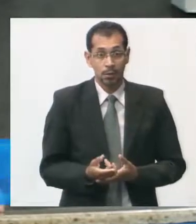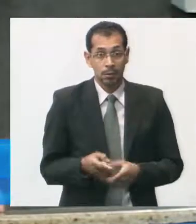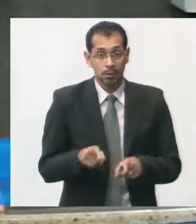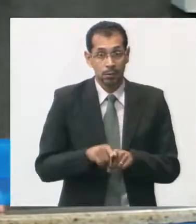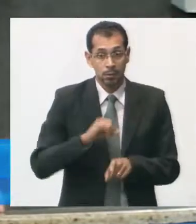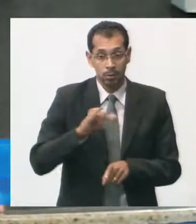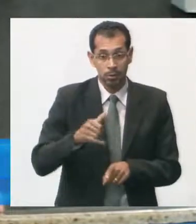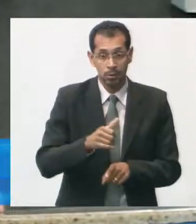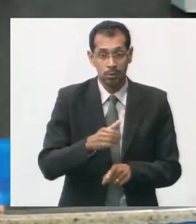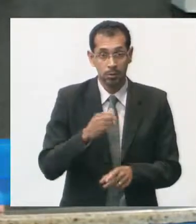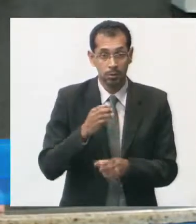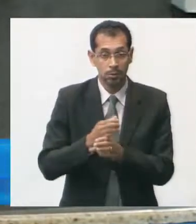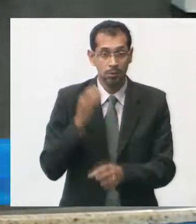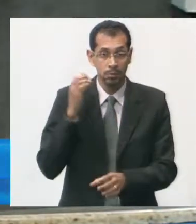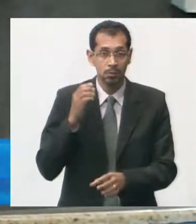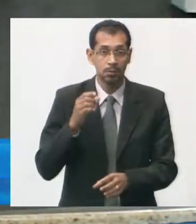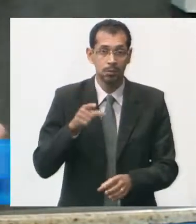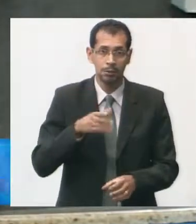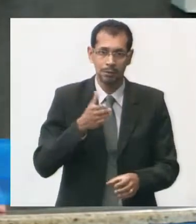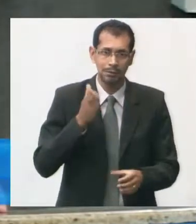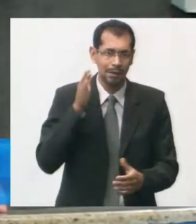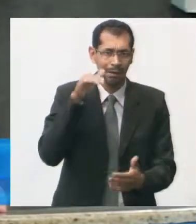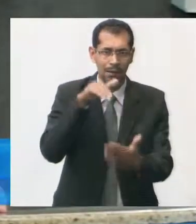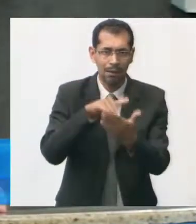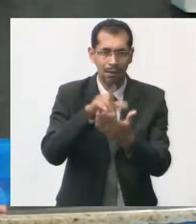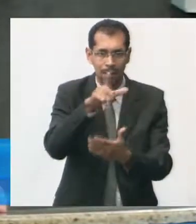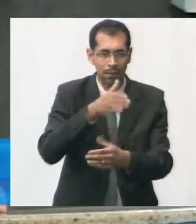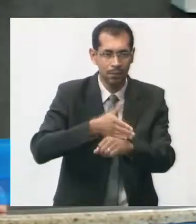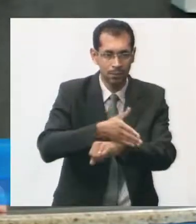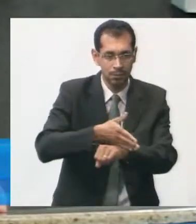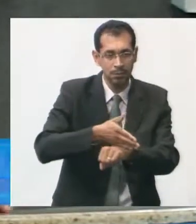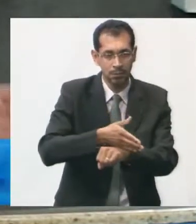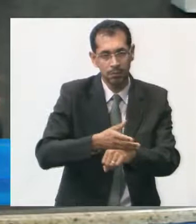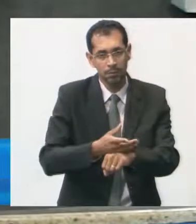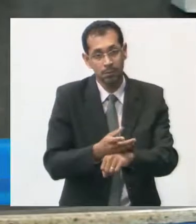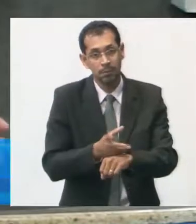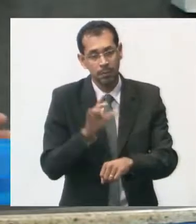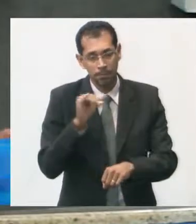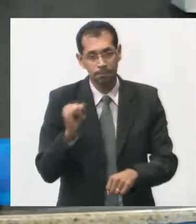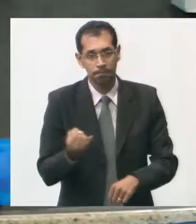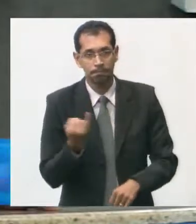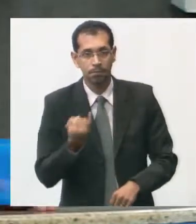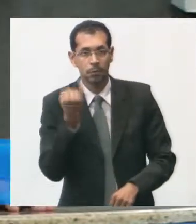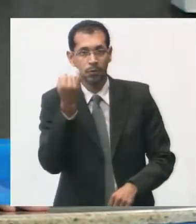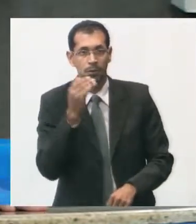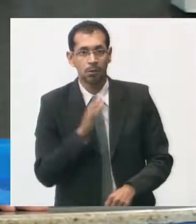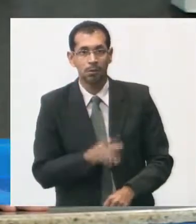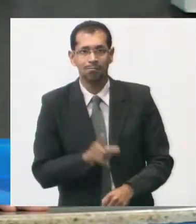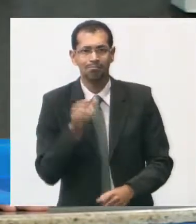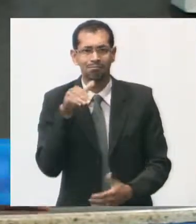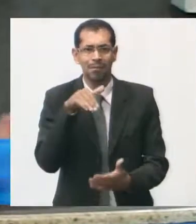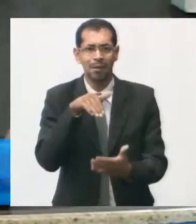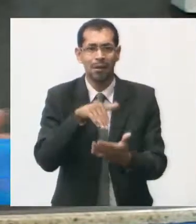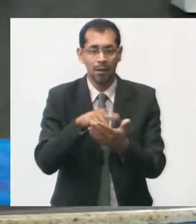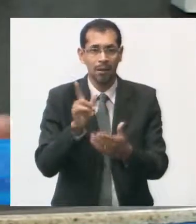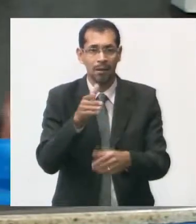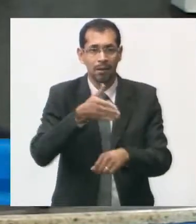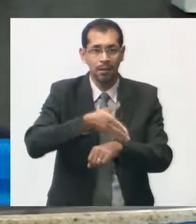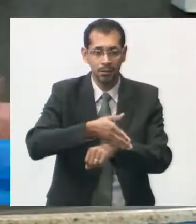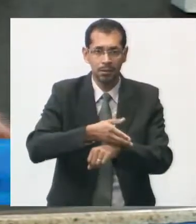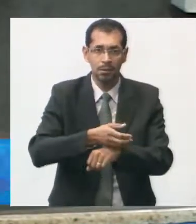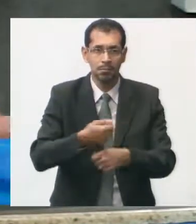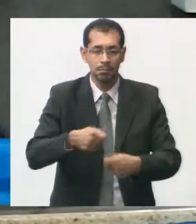tem mais continuidade. Eu acho que era importante que houvesse continuidade e que Vitória também pudesse se concentrar em fazer as